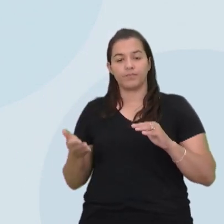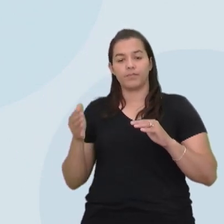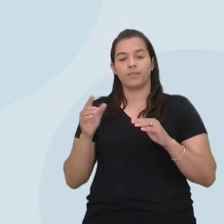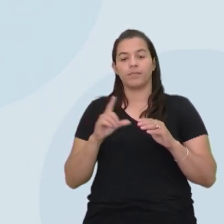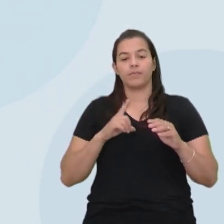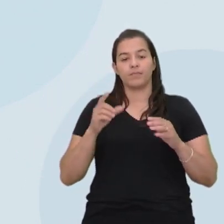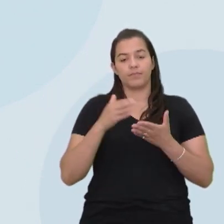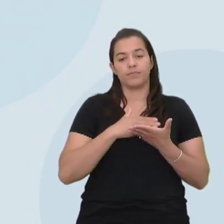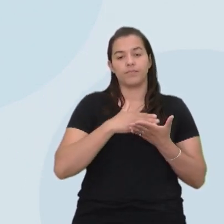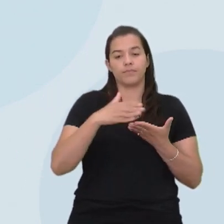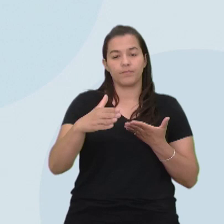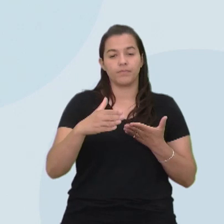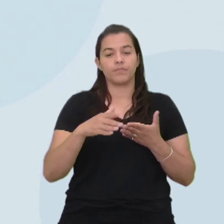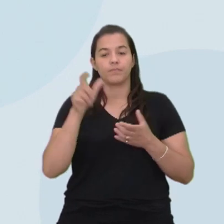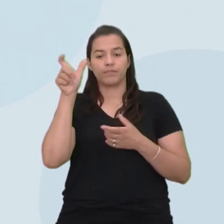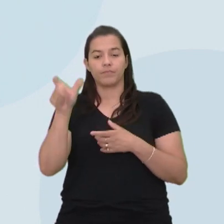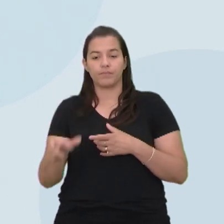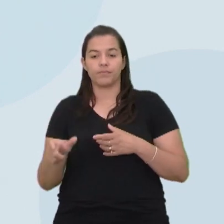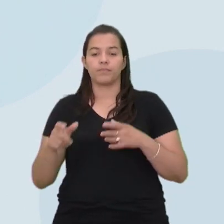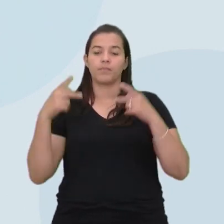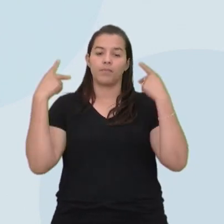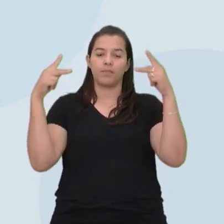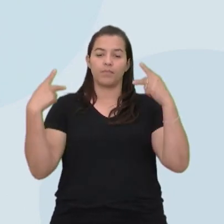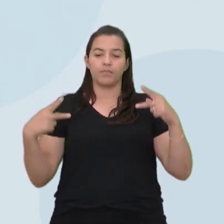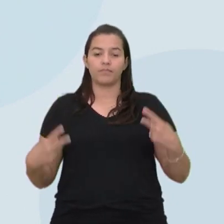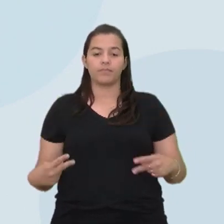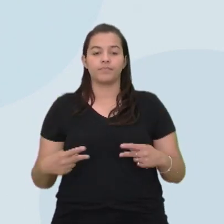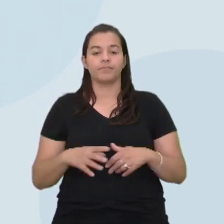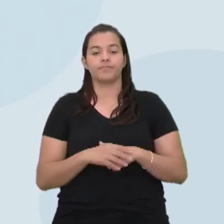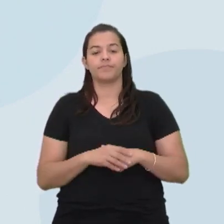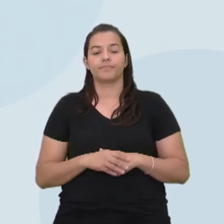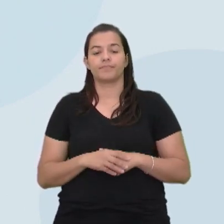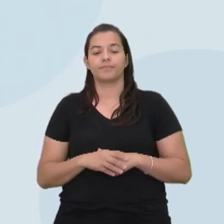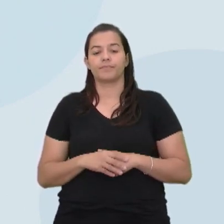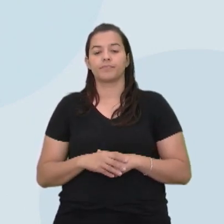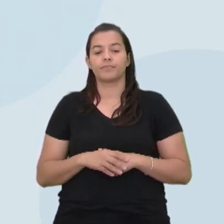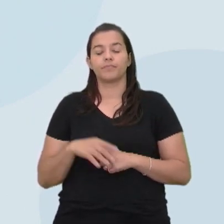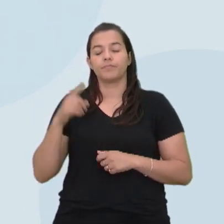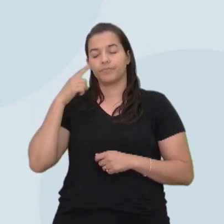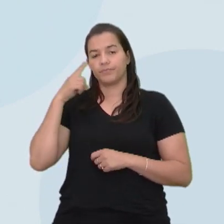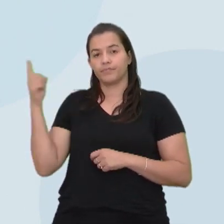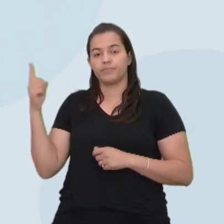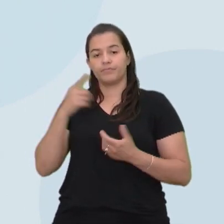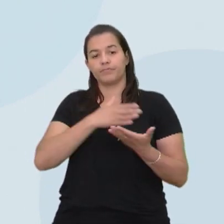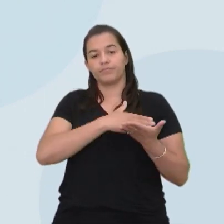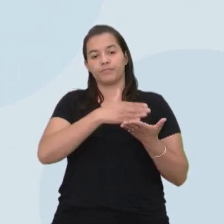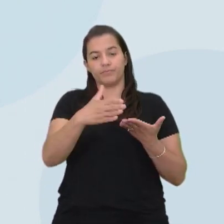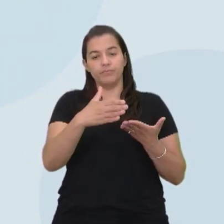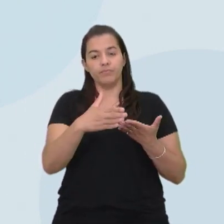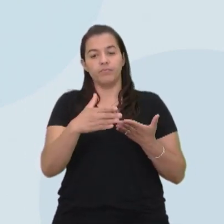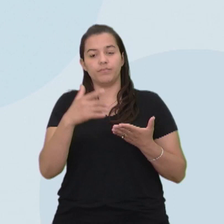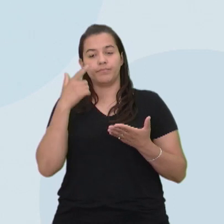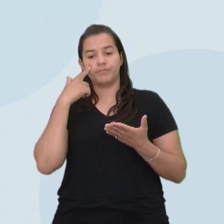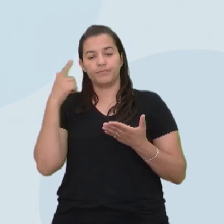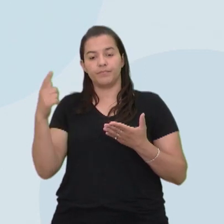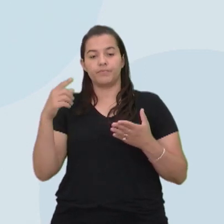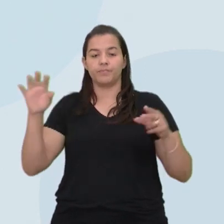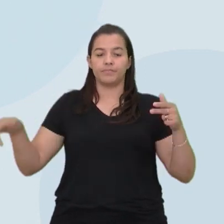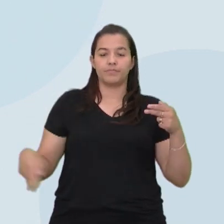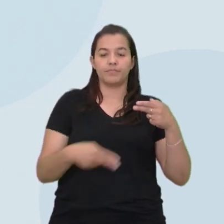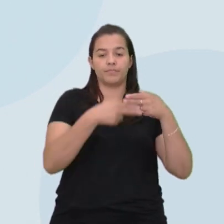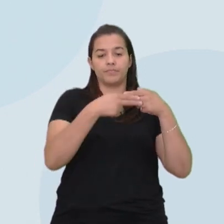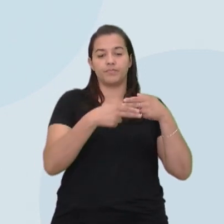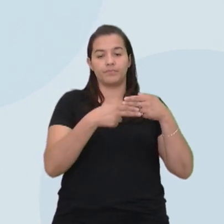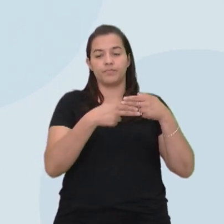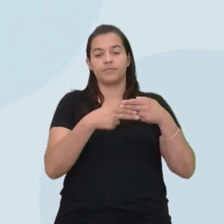para começar alguma programação, tá bom? Então, esses aqui que eu estou fazendo a setinha são os de começo. Esses 2 aqui já são do meio do